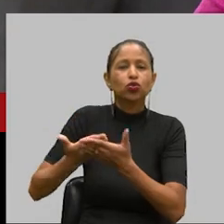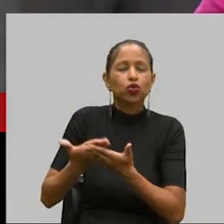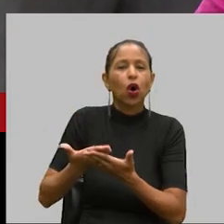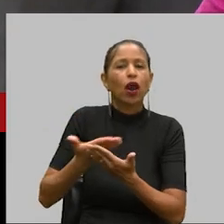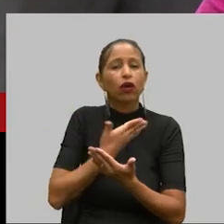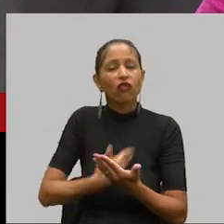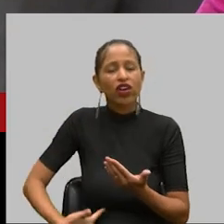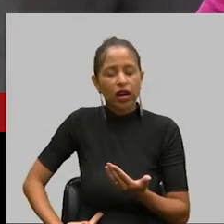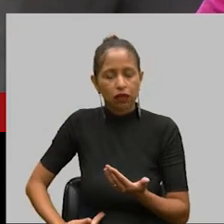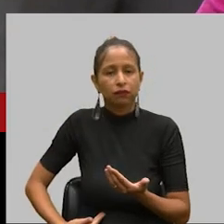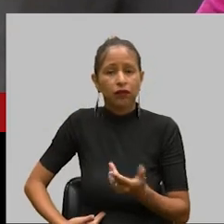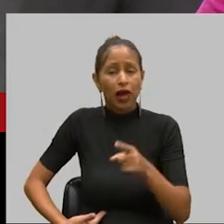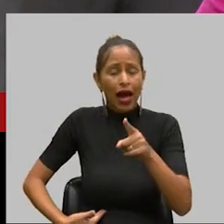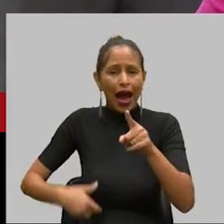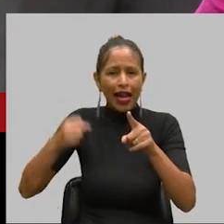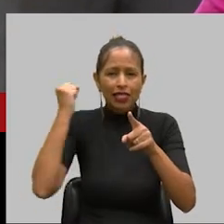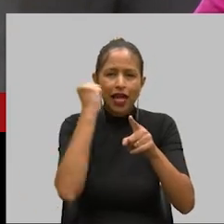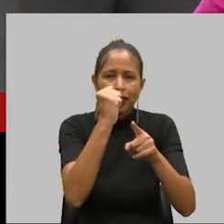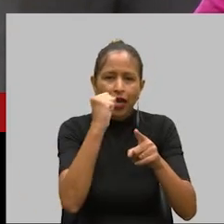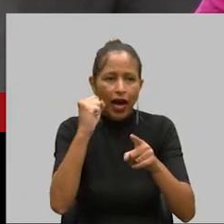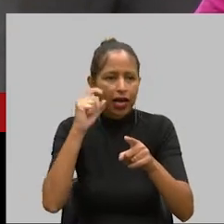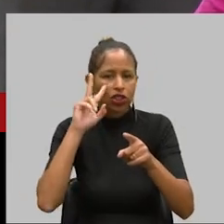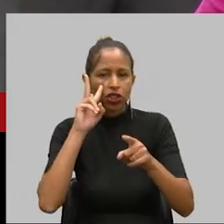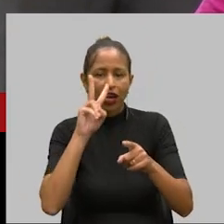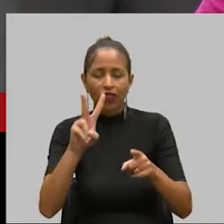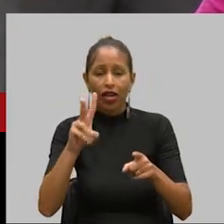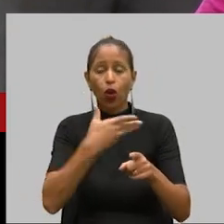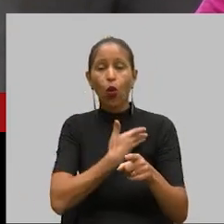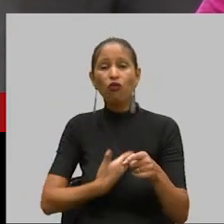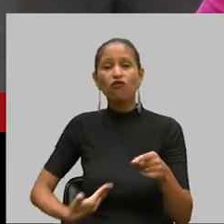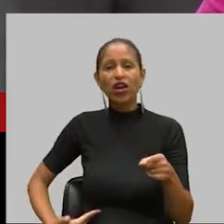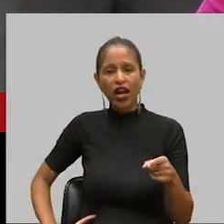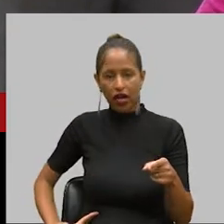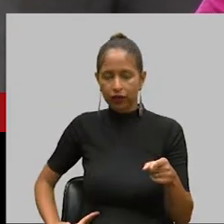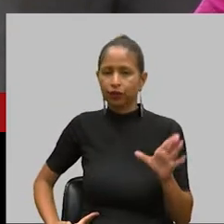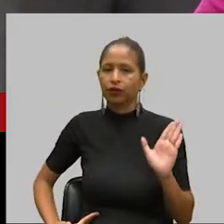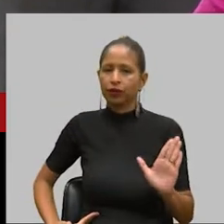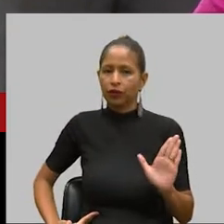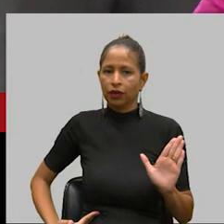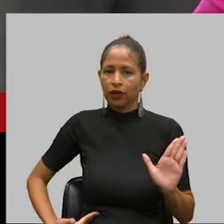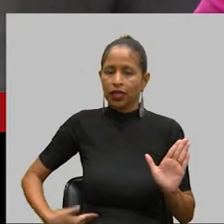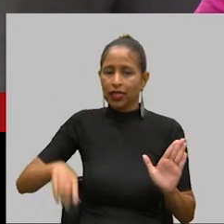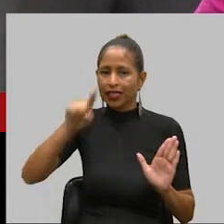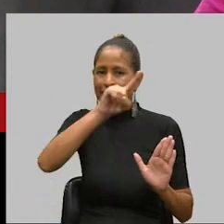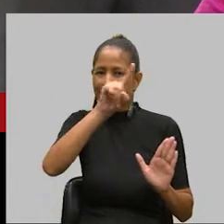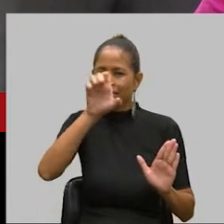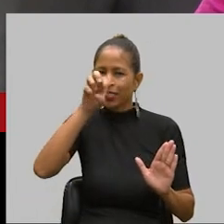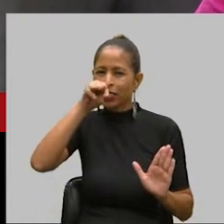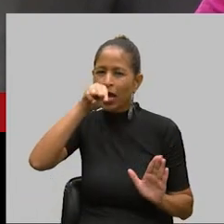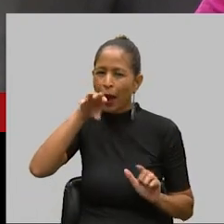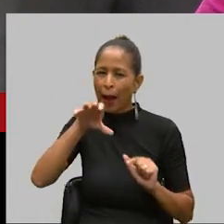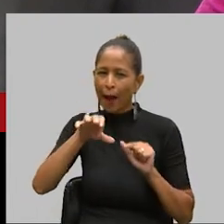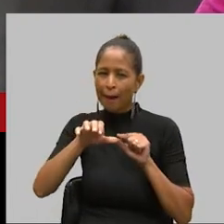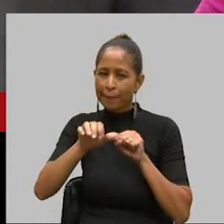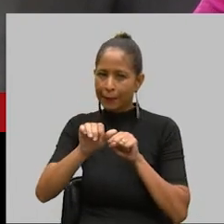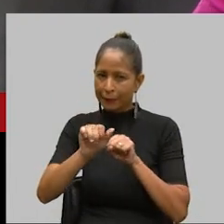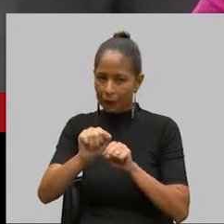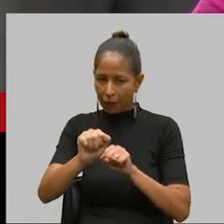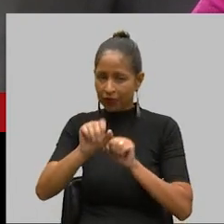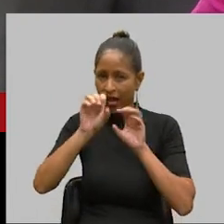vivenciando e desse atual governo governador de estado Romeu Zema a